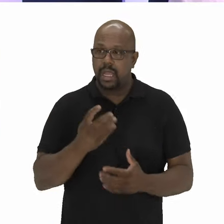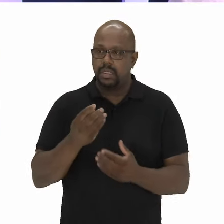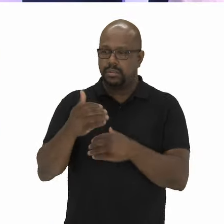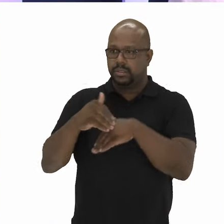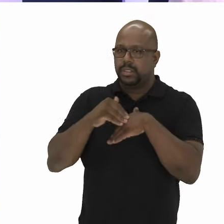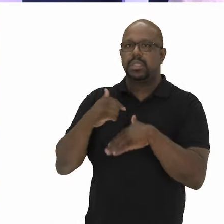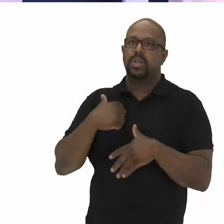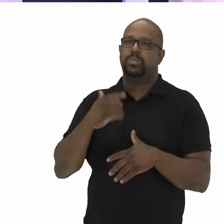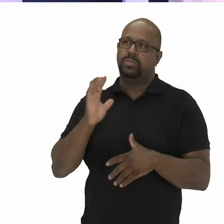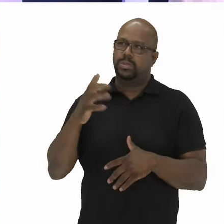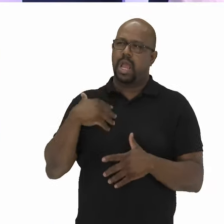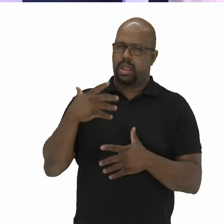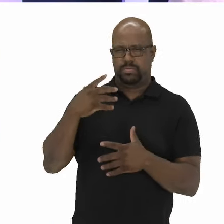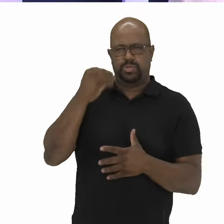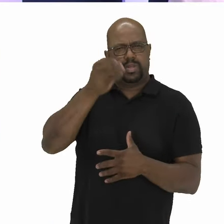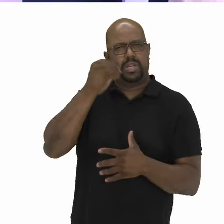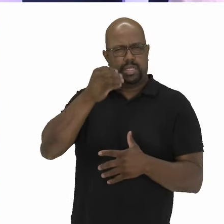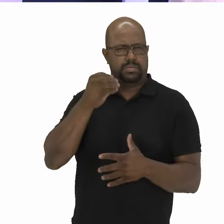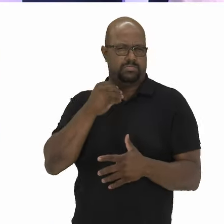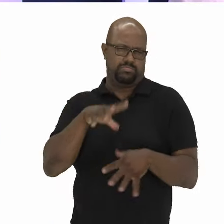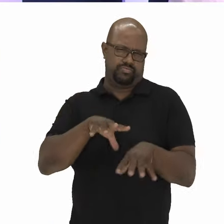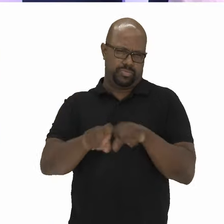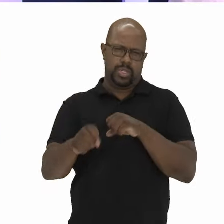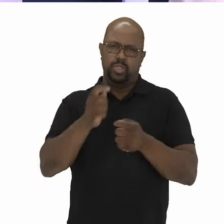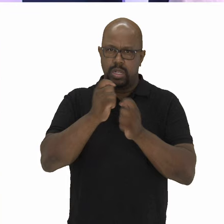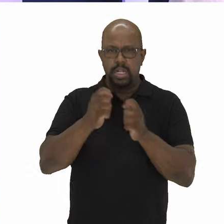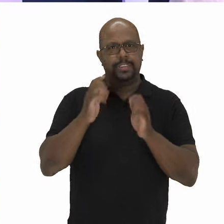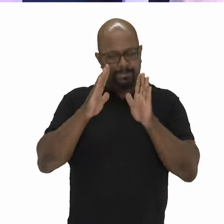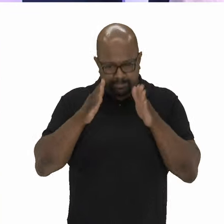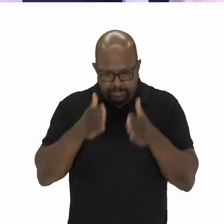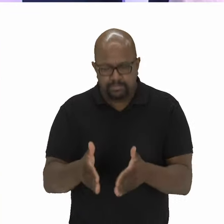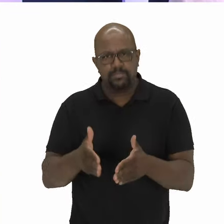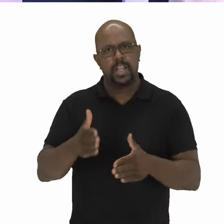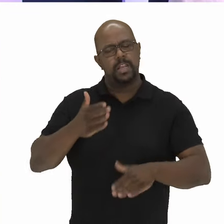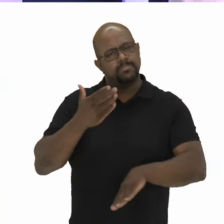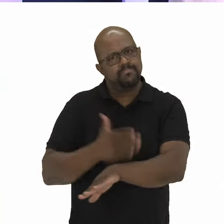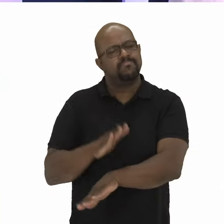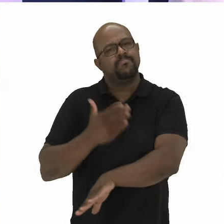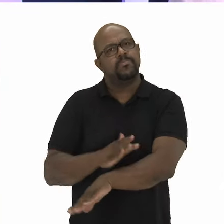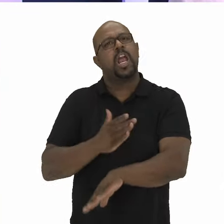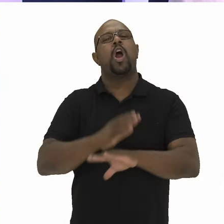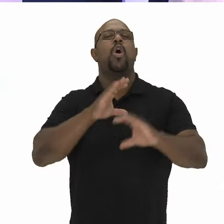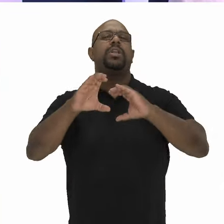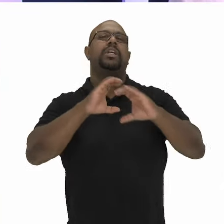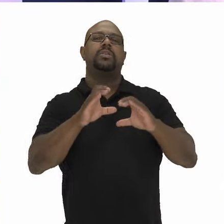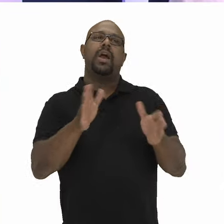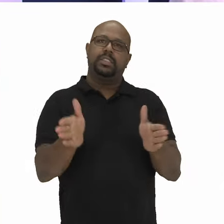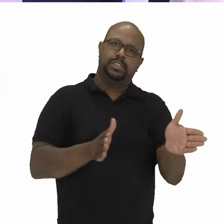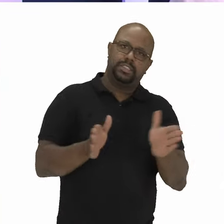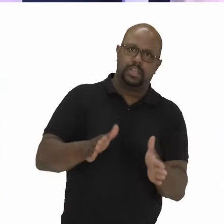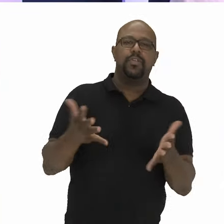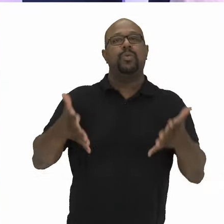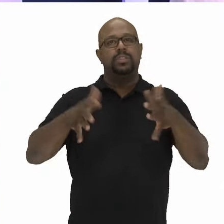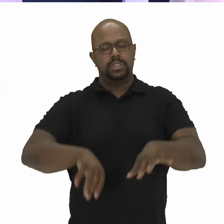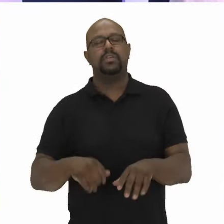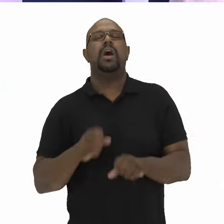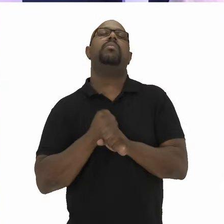tão sério para mim que eu juntei com a minha experiência de jornalista e acabei me dedicando a praticar comunicação acessível e